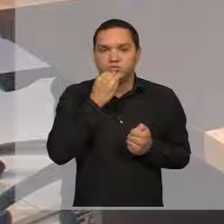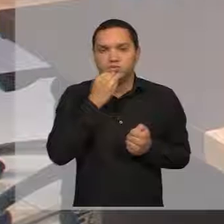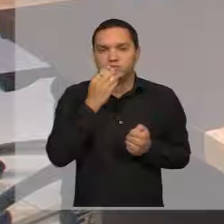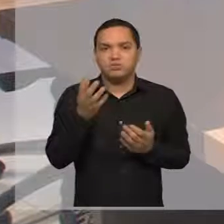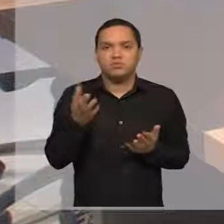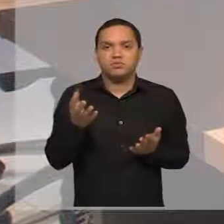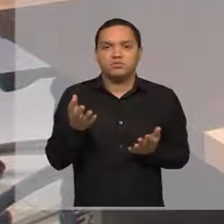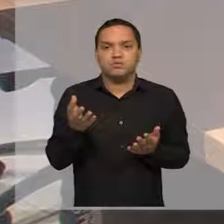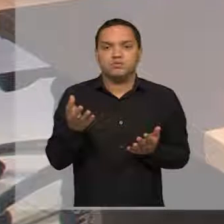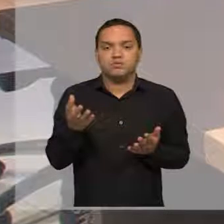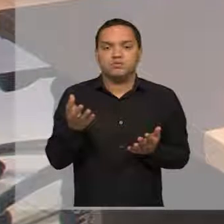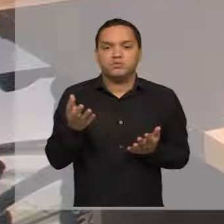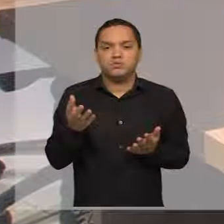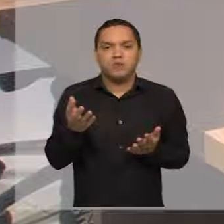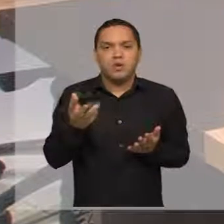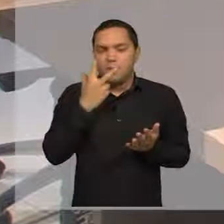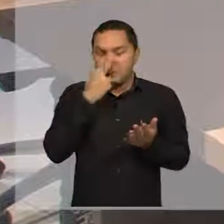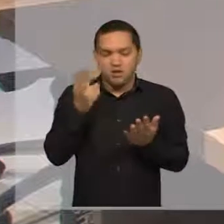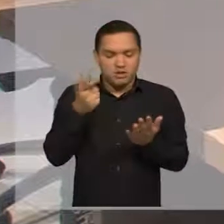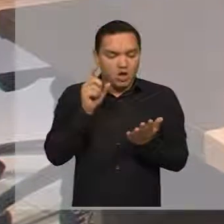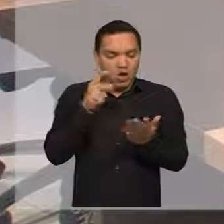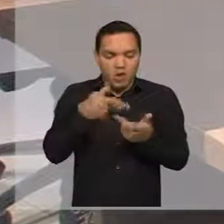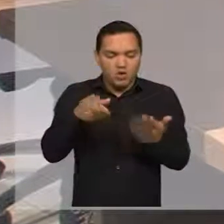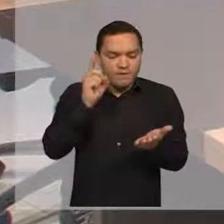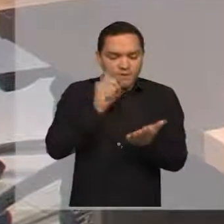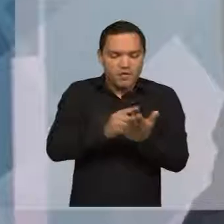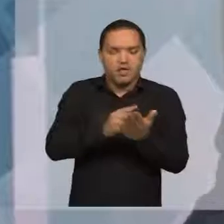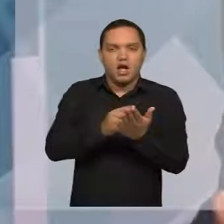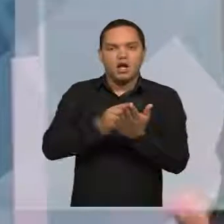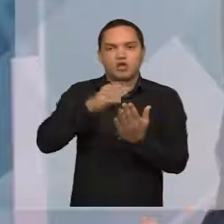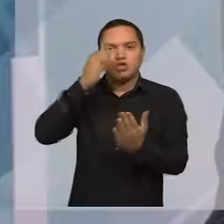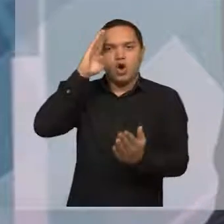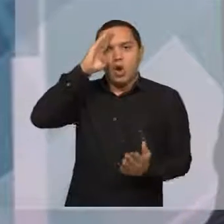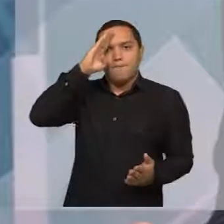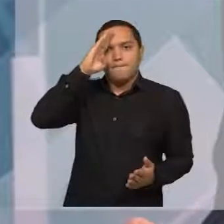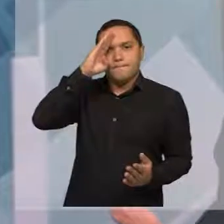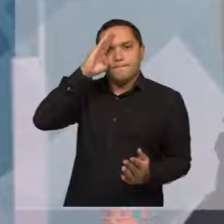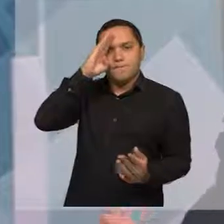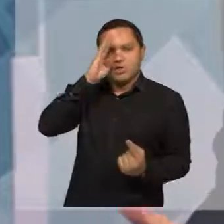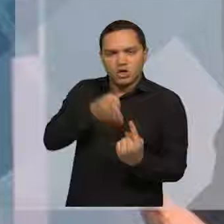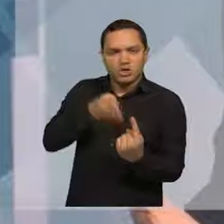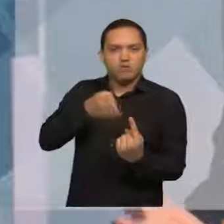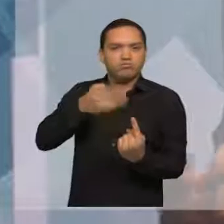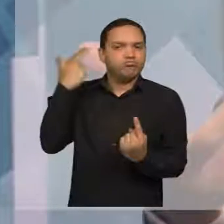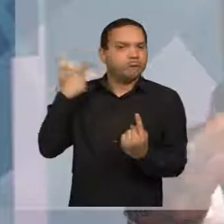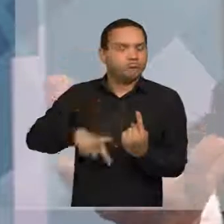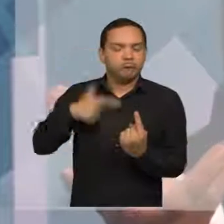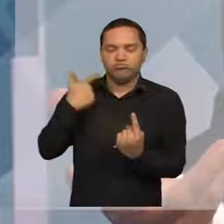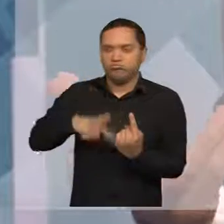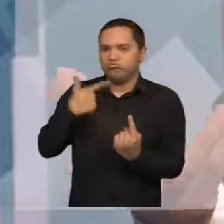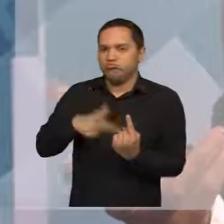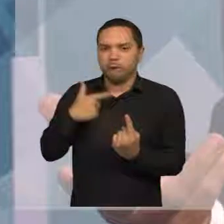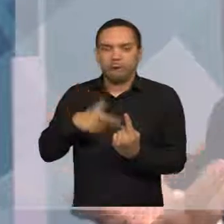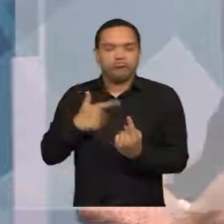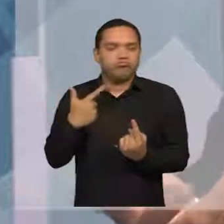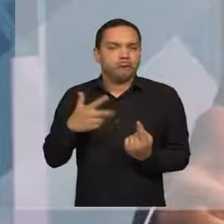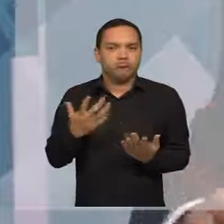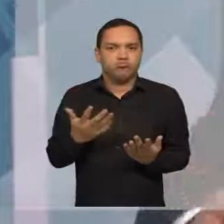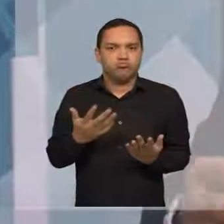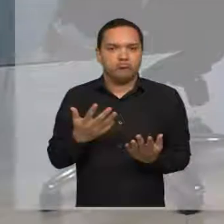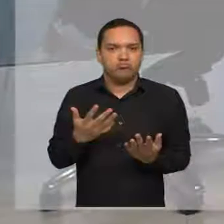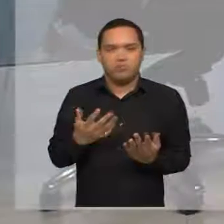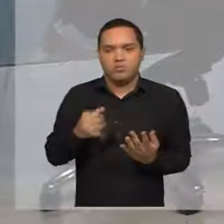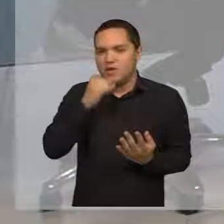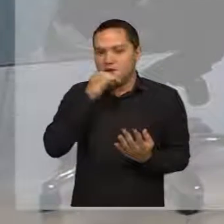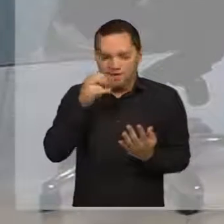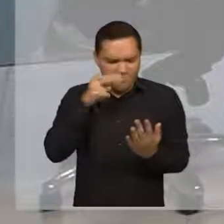válido. Não tem algo concreto, objetivo, em cima do qual a gente possa trabalhar e dizer,